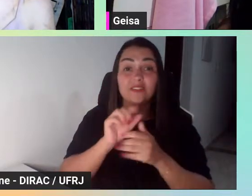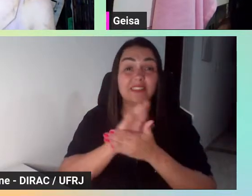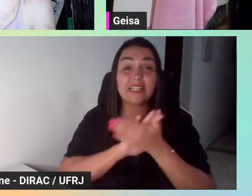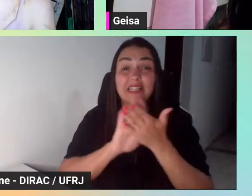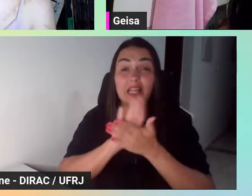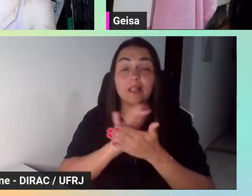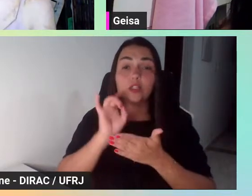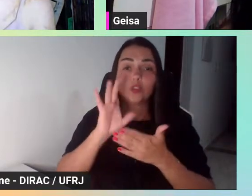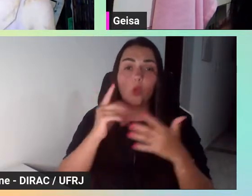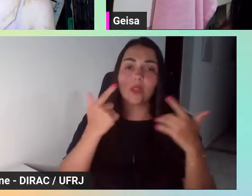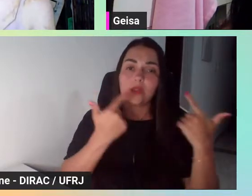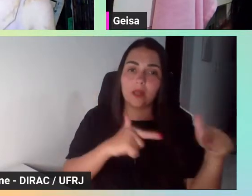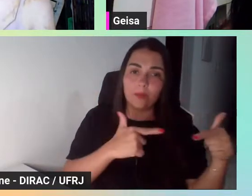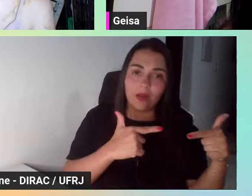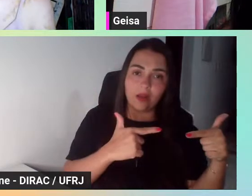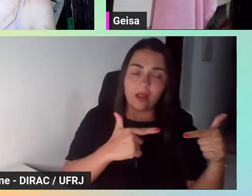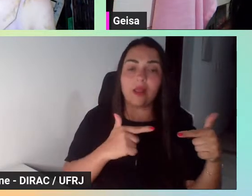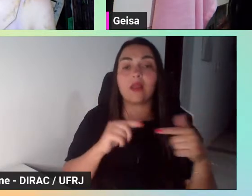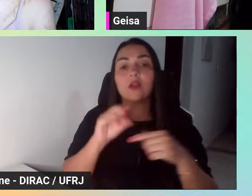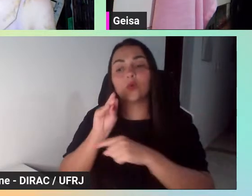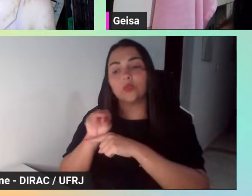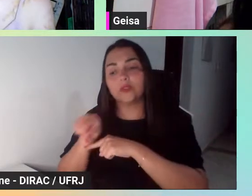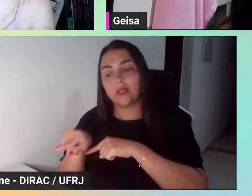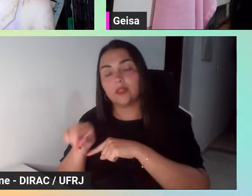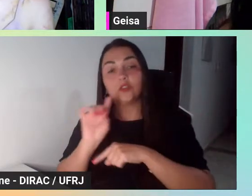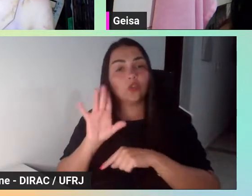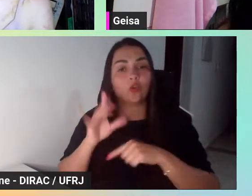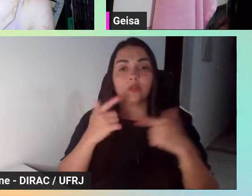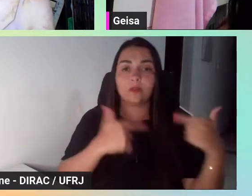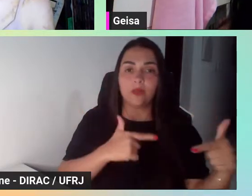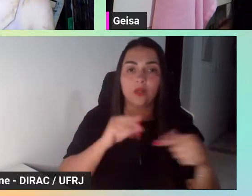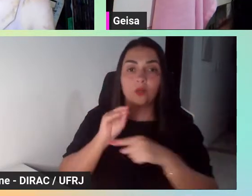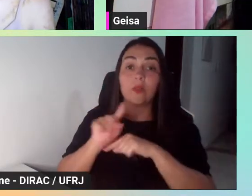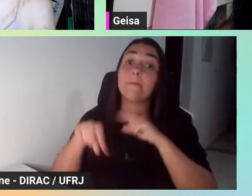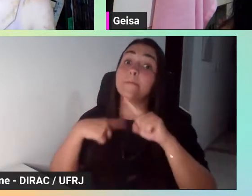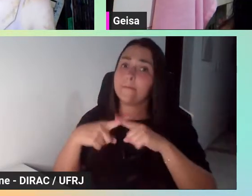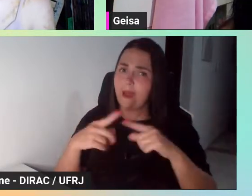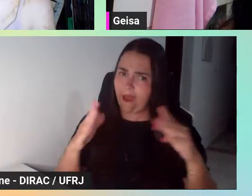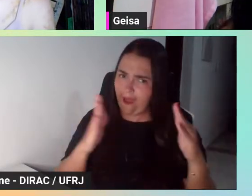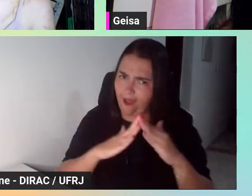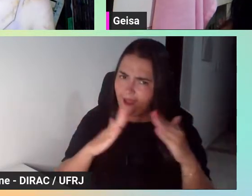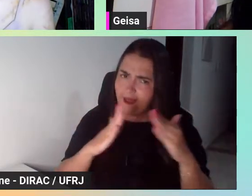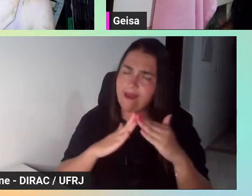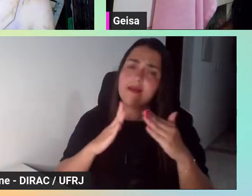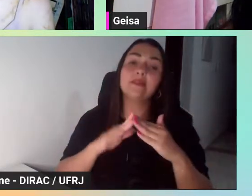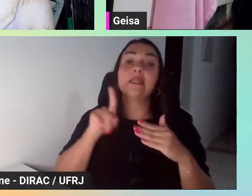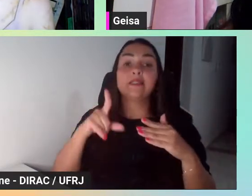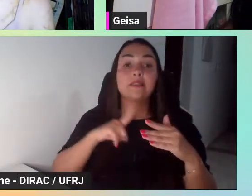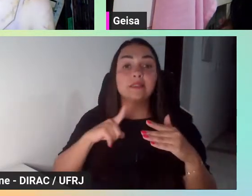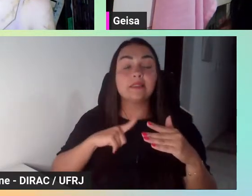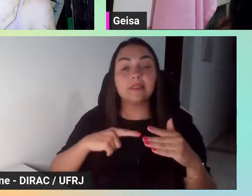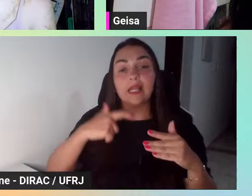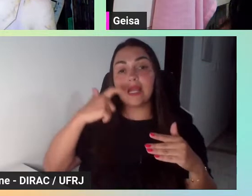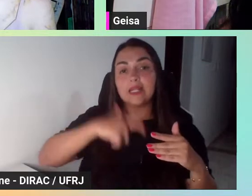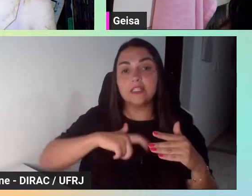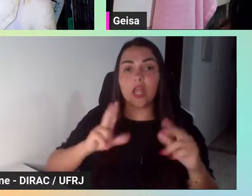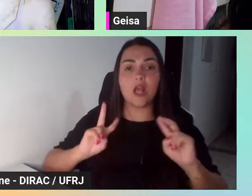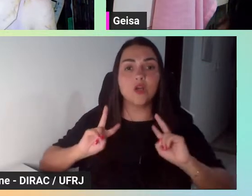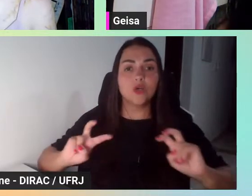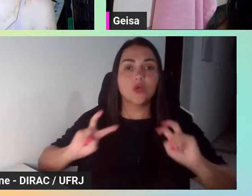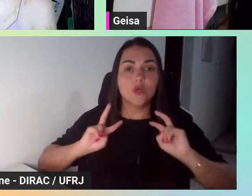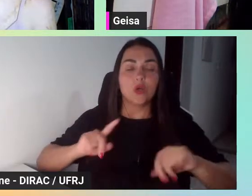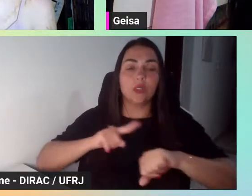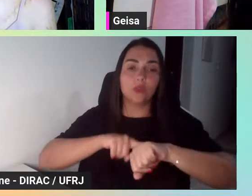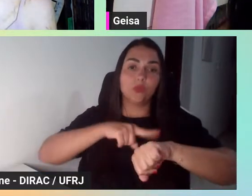de trabalhar e cuidar, né, dela, né, e os afazeres de casa, tudo já me demandava muito tempo. Então, assim,